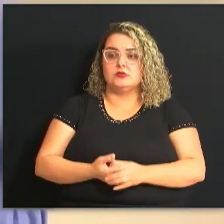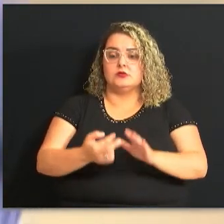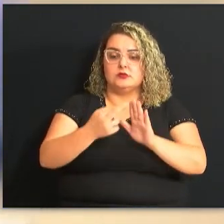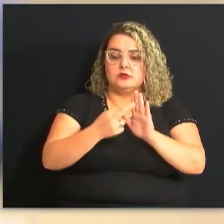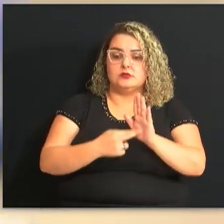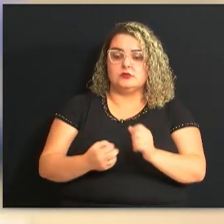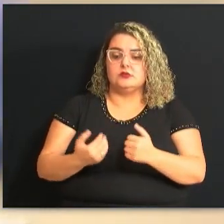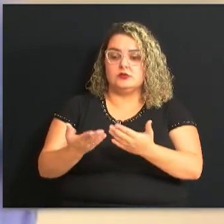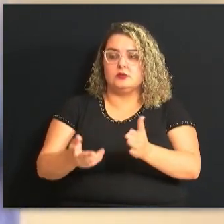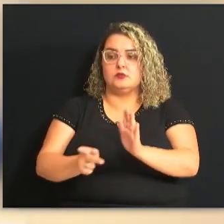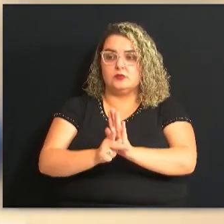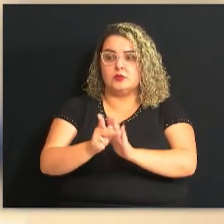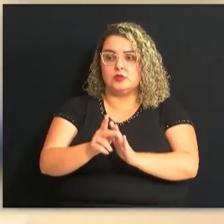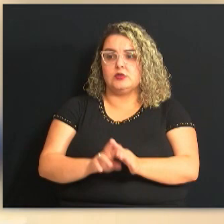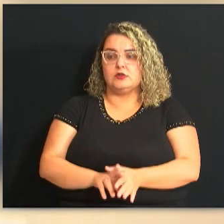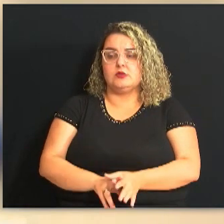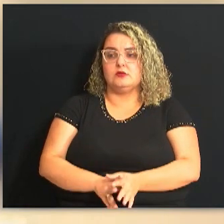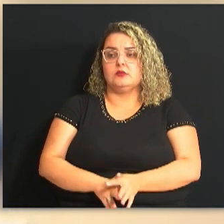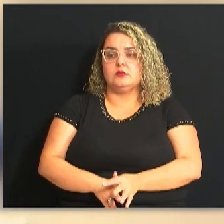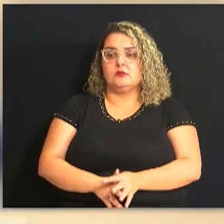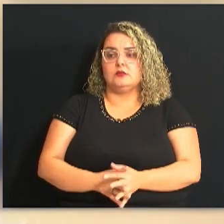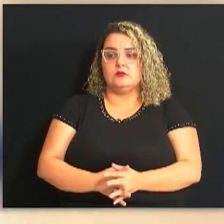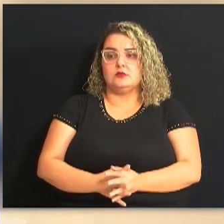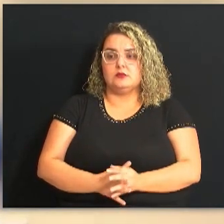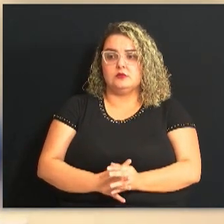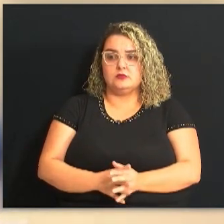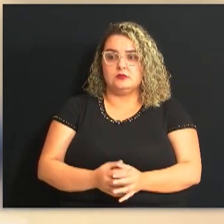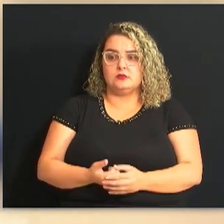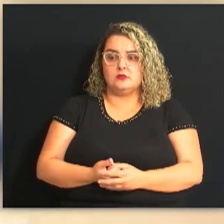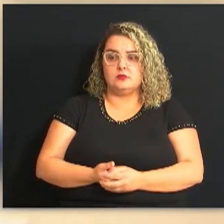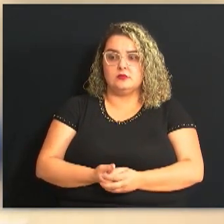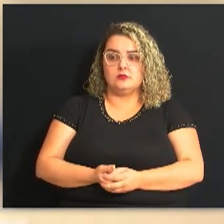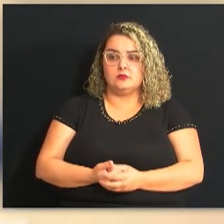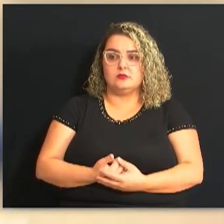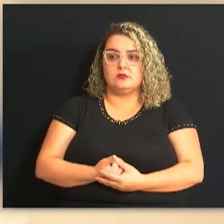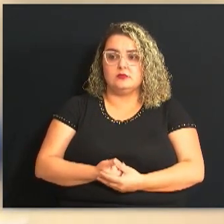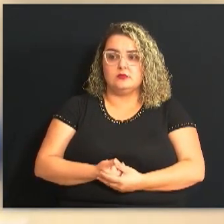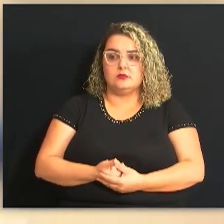projeto. Então, eu até anotei,